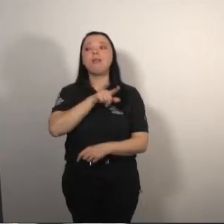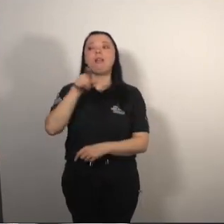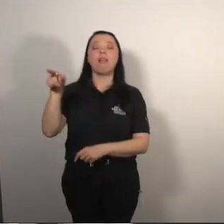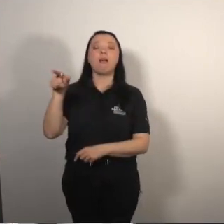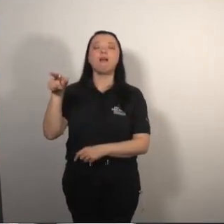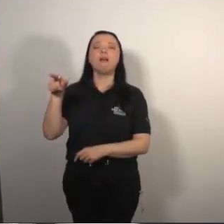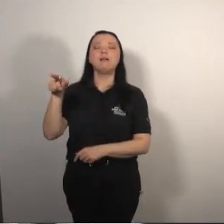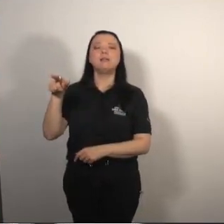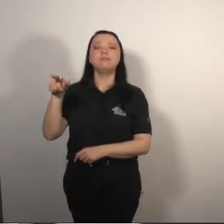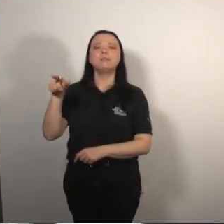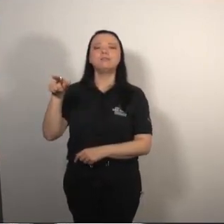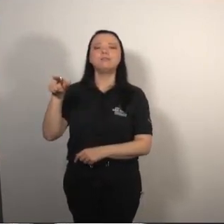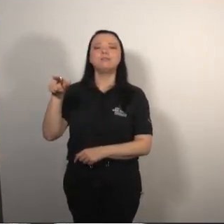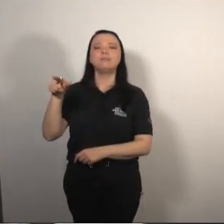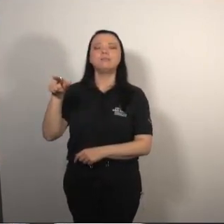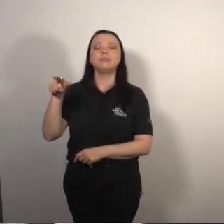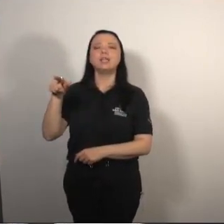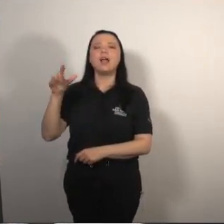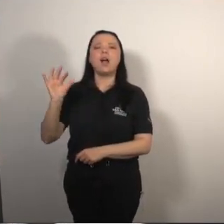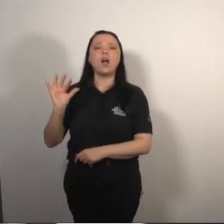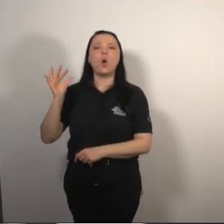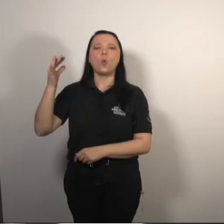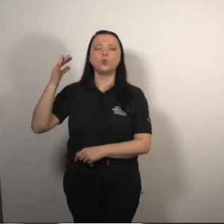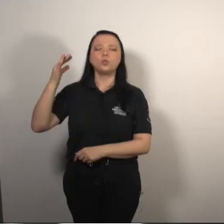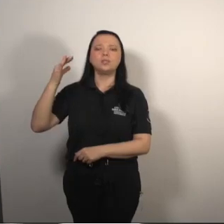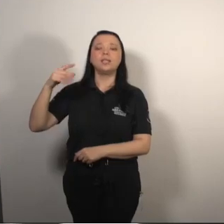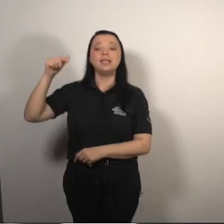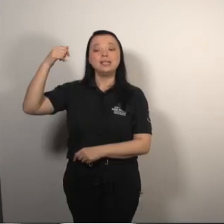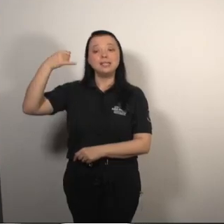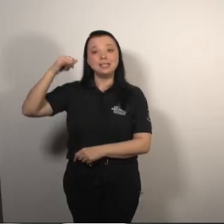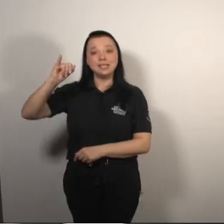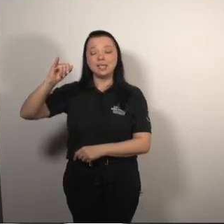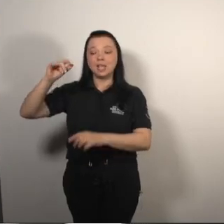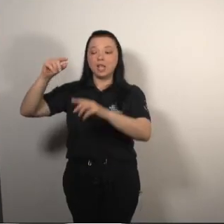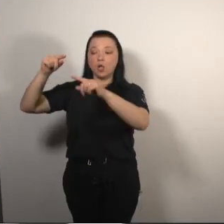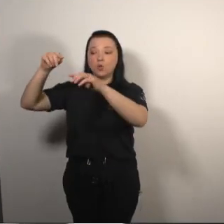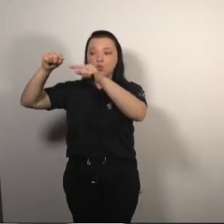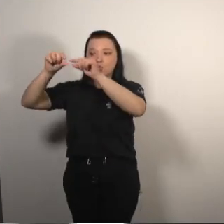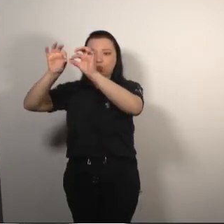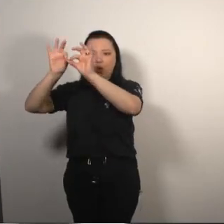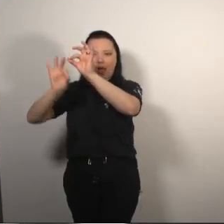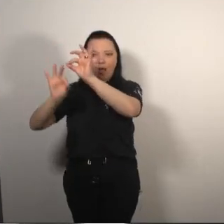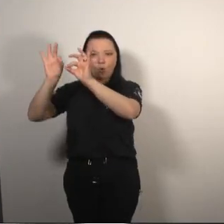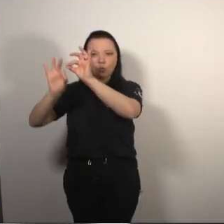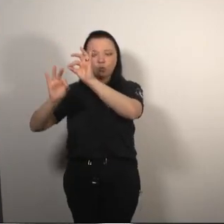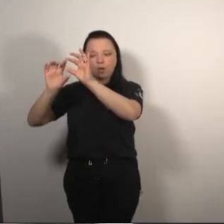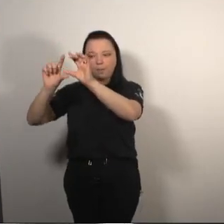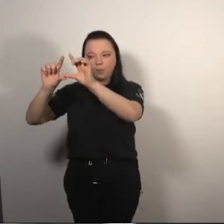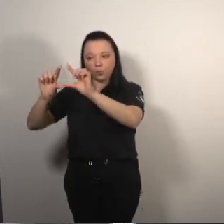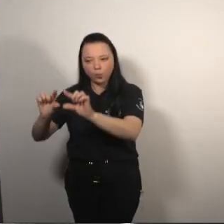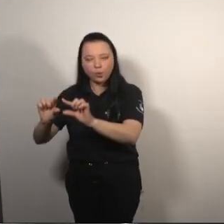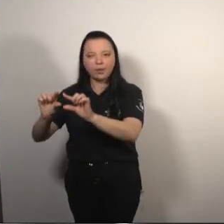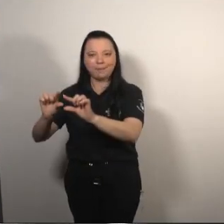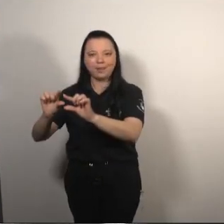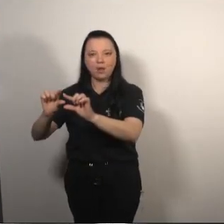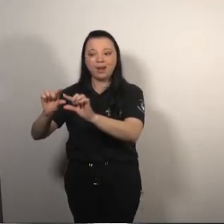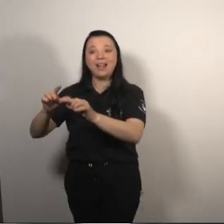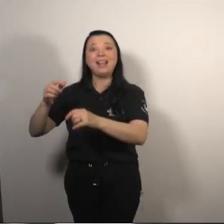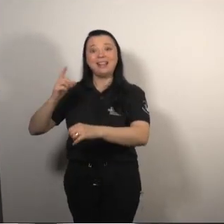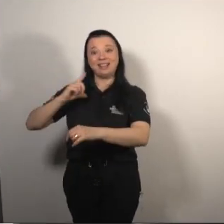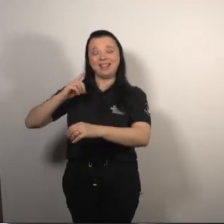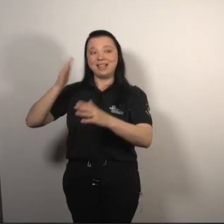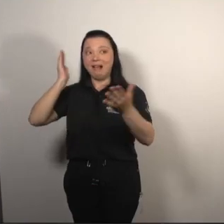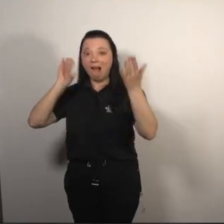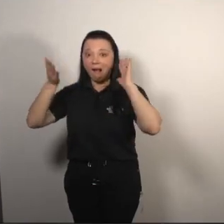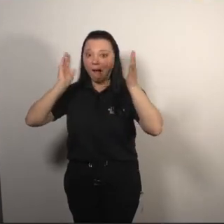possuem maior criticidade, quer dizer, onde eu tenho uma menor altura de passagem e tenho caminhões, né? Principalmente o grande